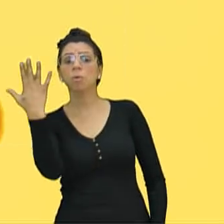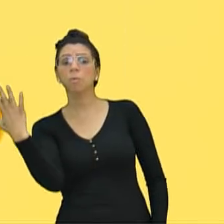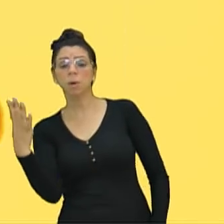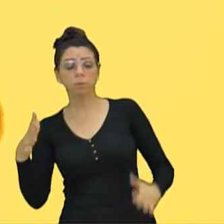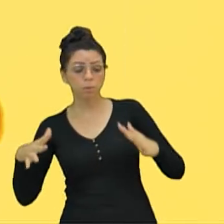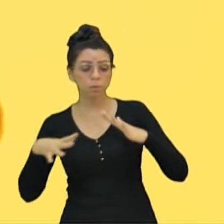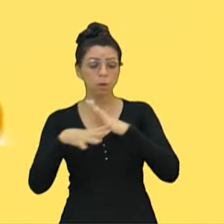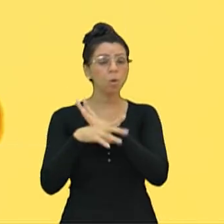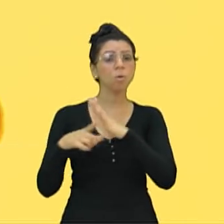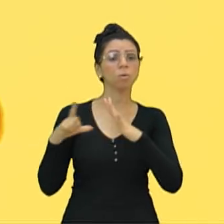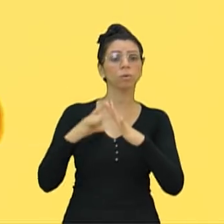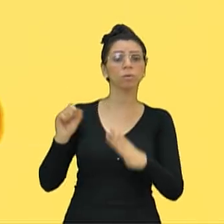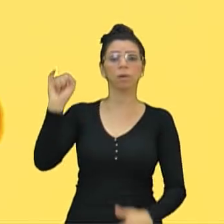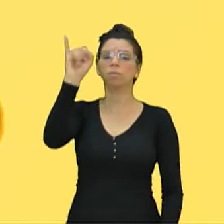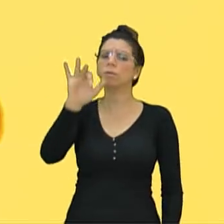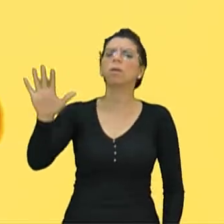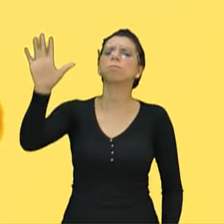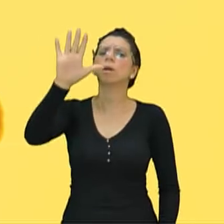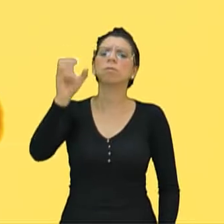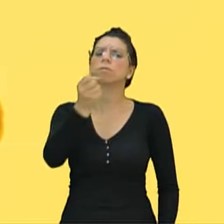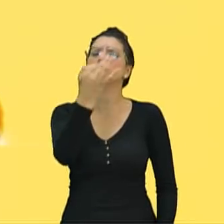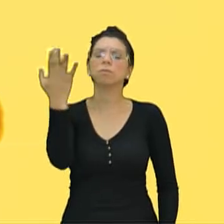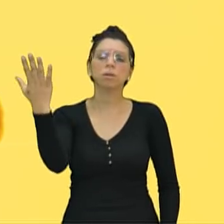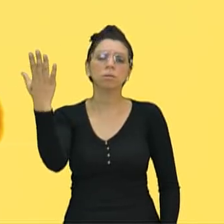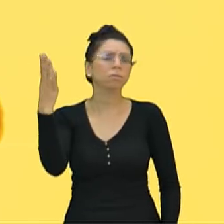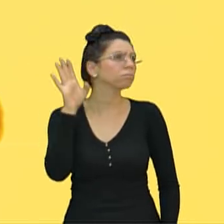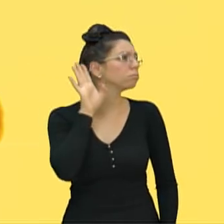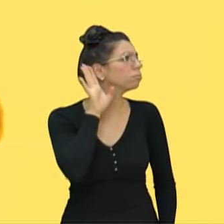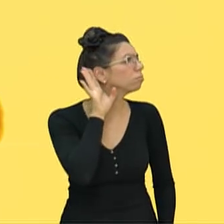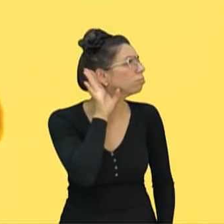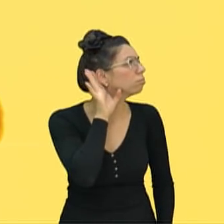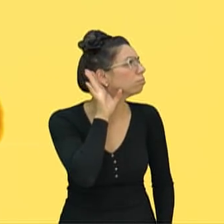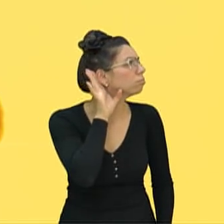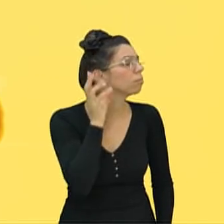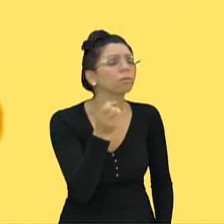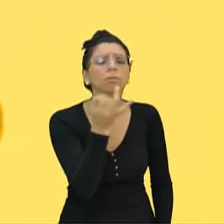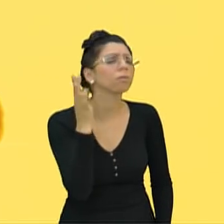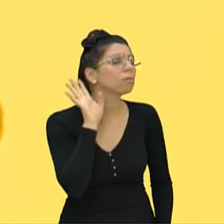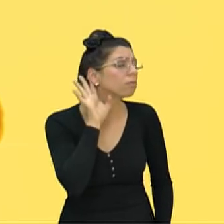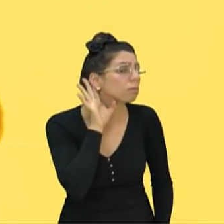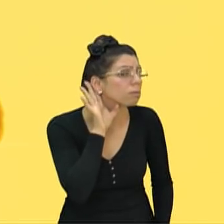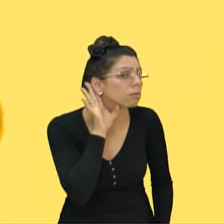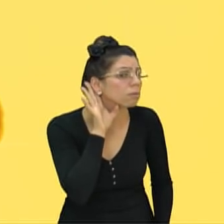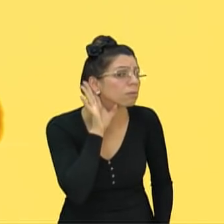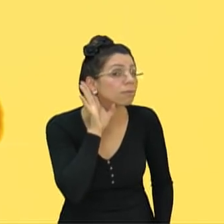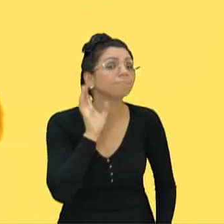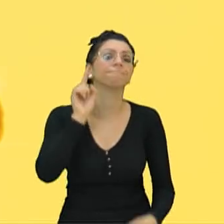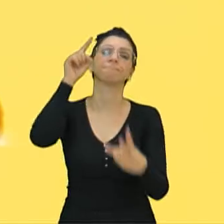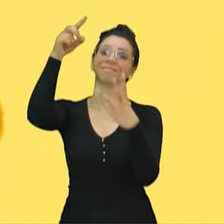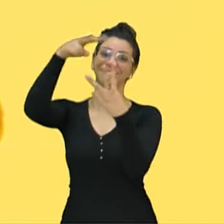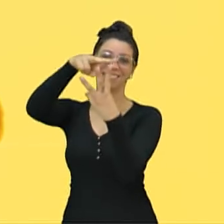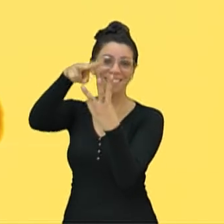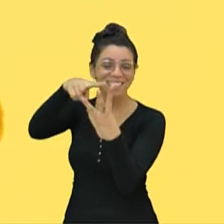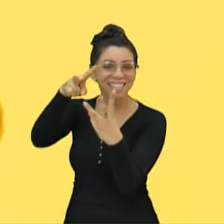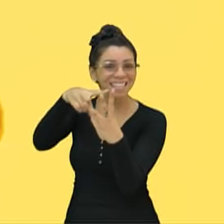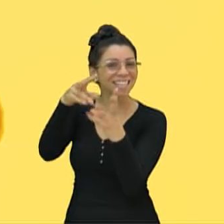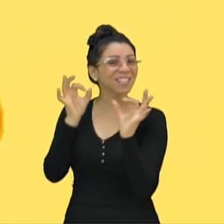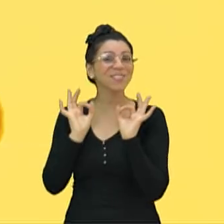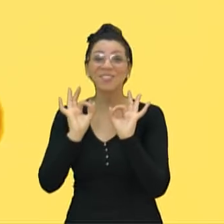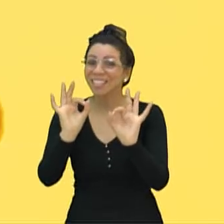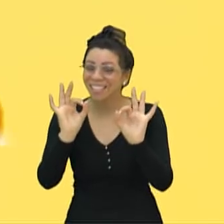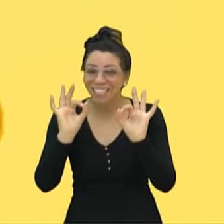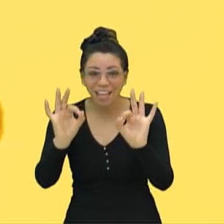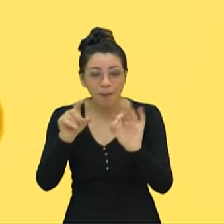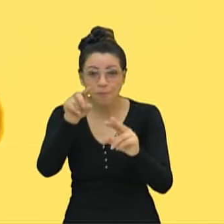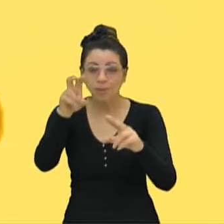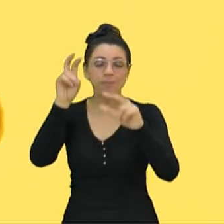tenho nessa imagem? Já estou escutando todo mundo falando alto. Quanto? 3, isso mesmo, eu escutei daqui. Você